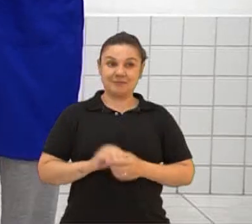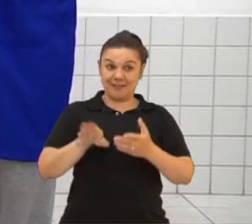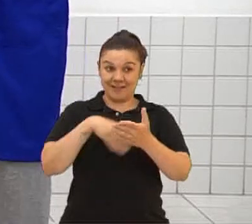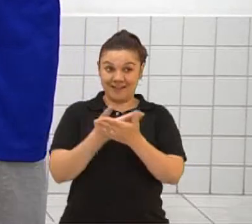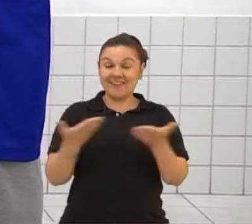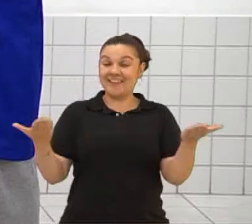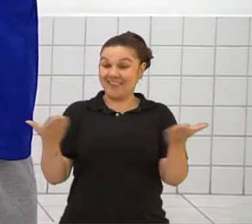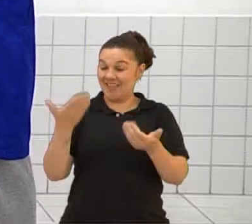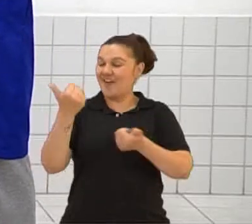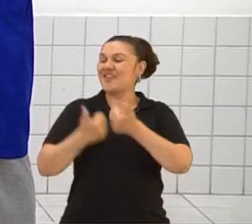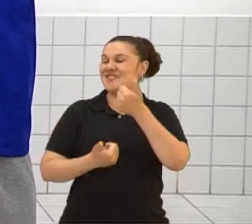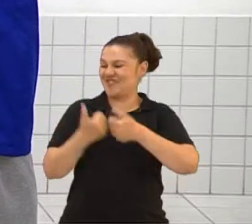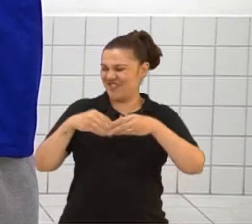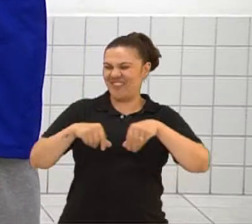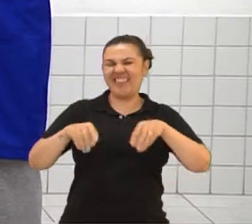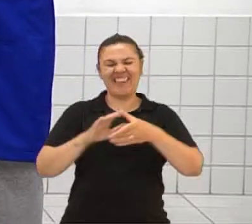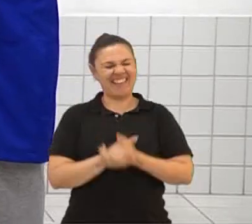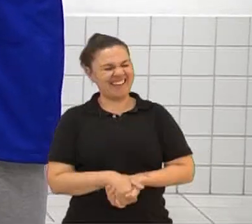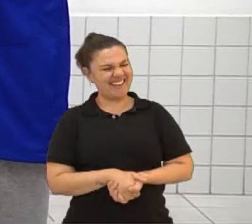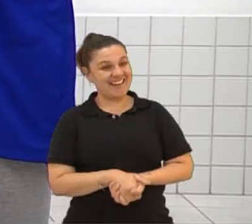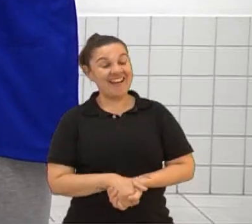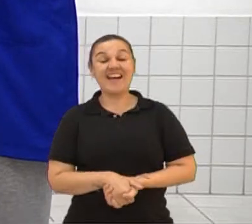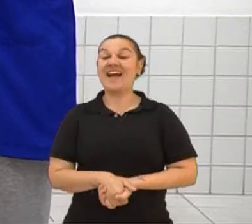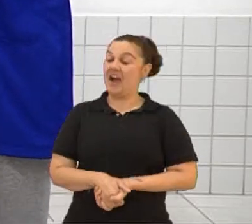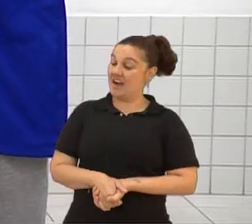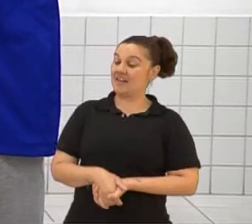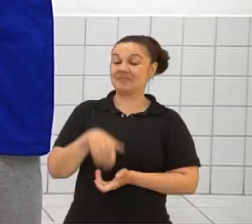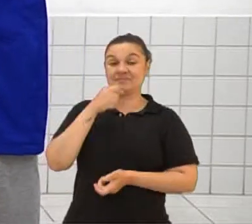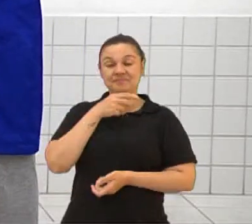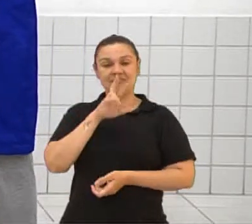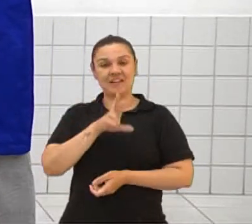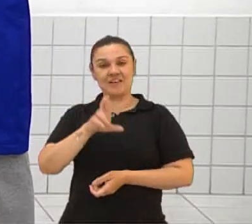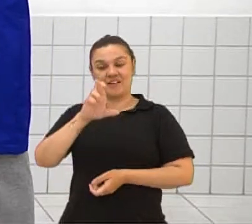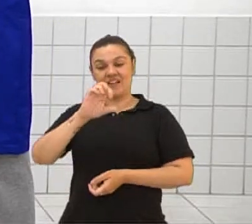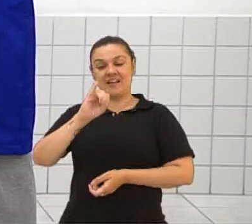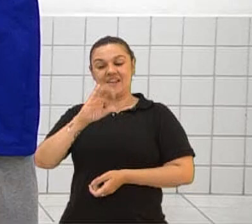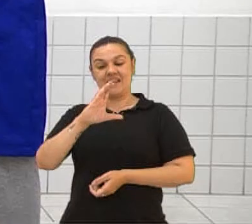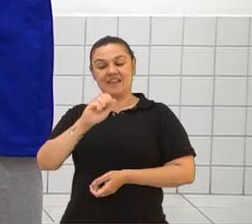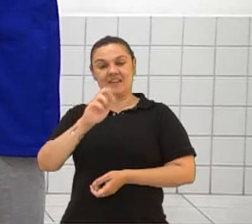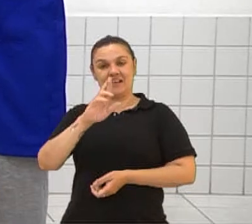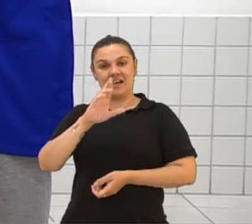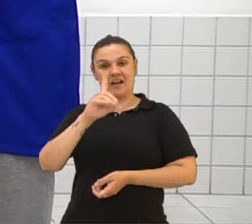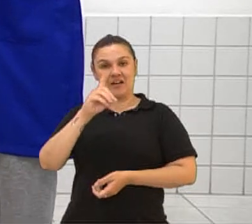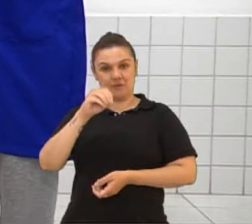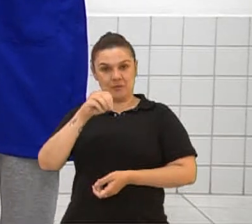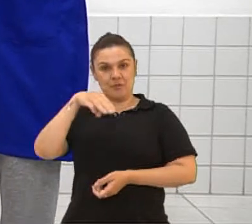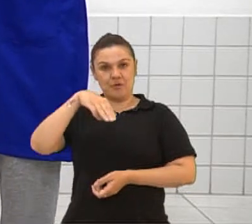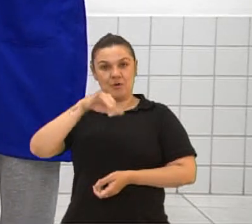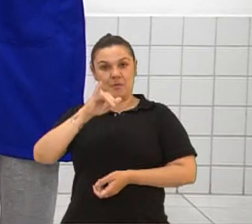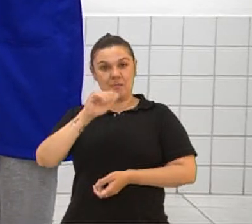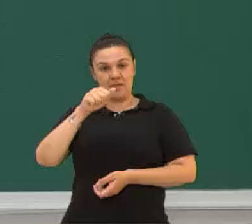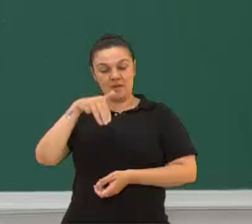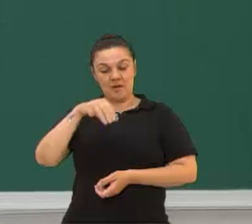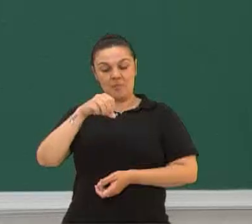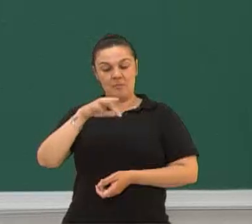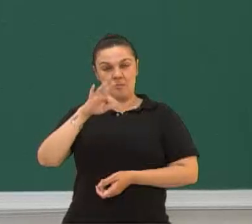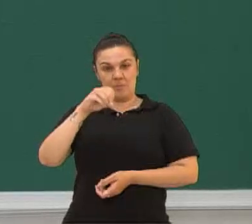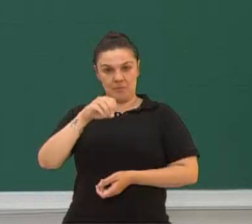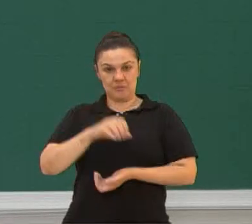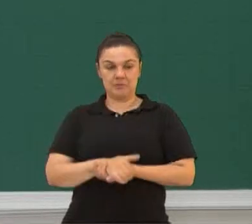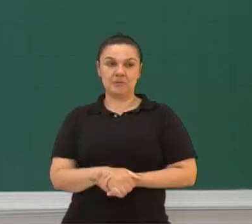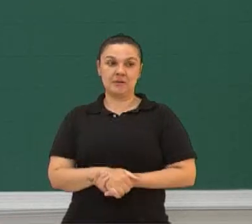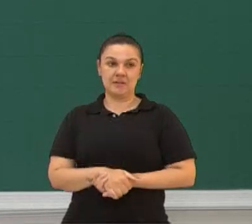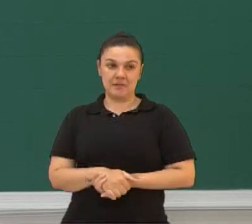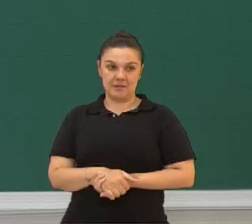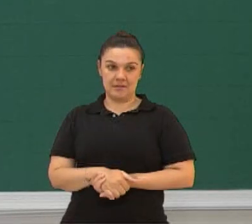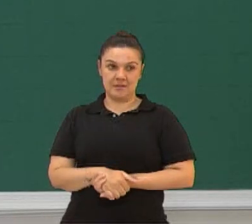jogo, professor. Joga ainda? Até hoje. Olha só, tem uma pergunta aqui do Ricardo Miyamoto. Ele é do Colégio Estadual